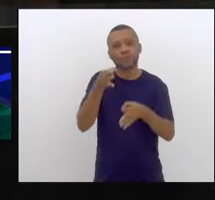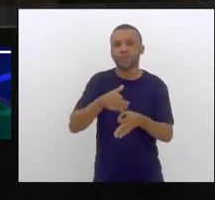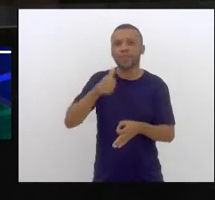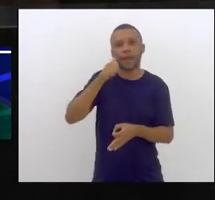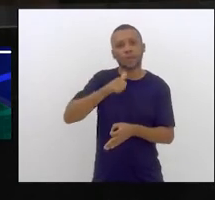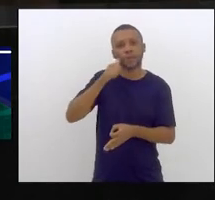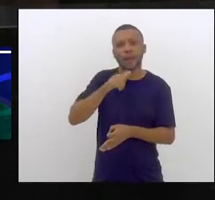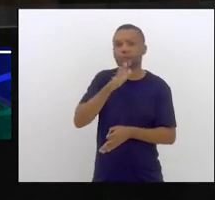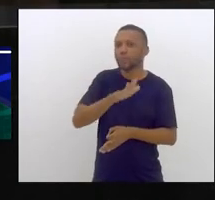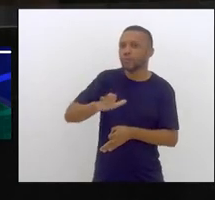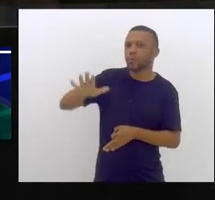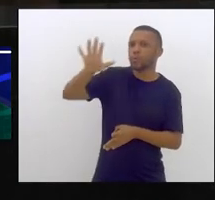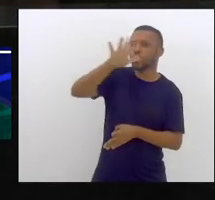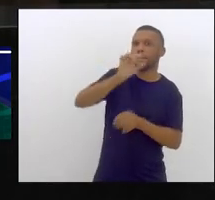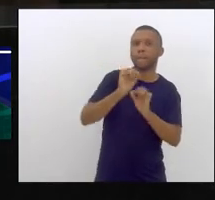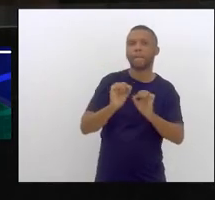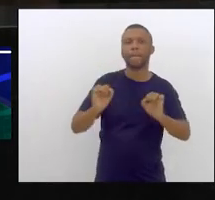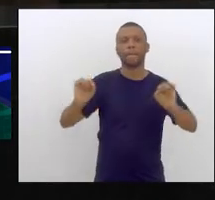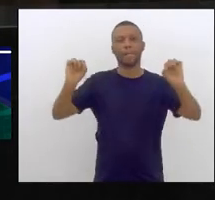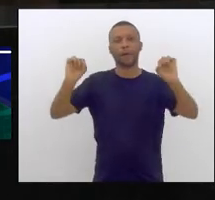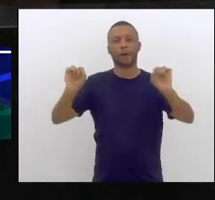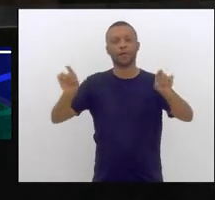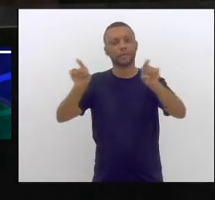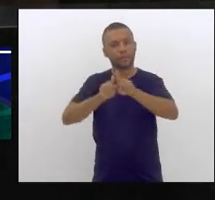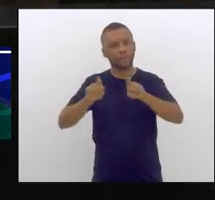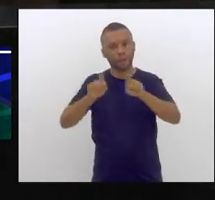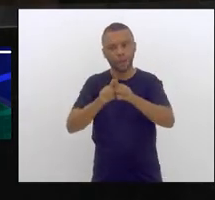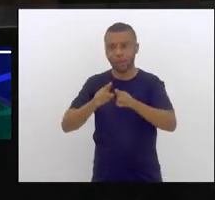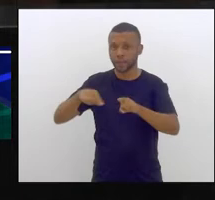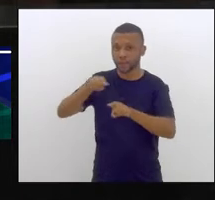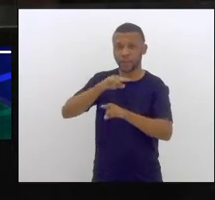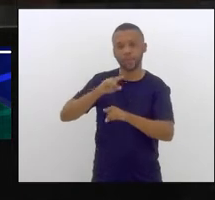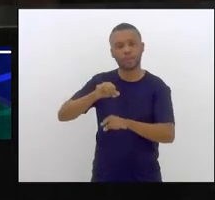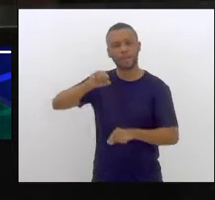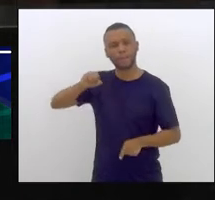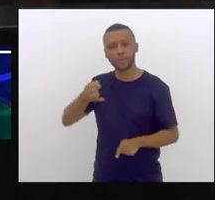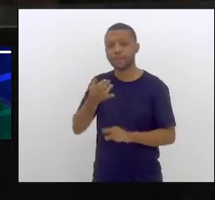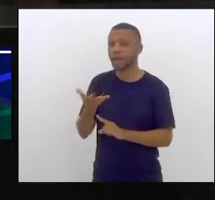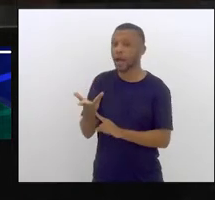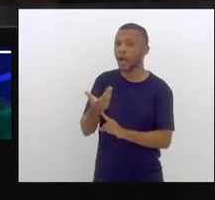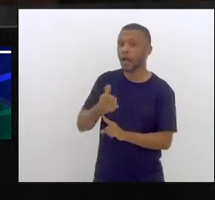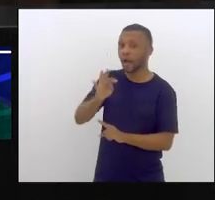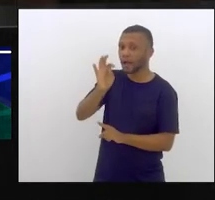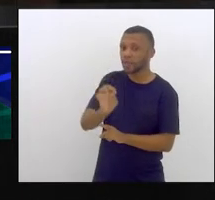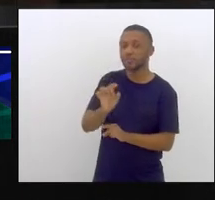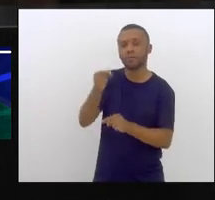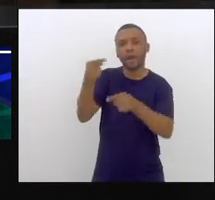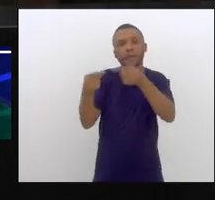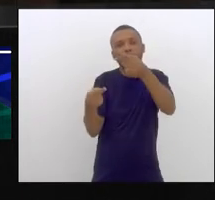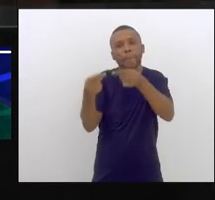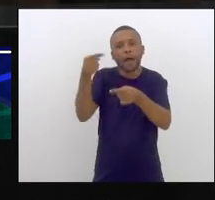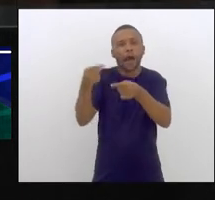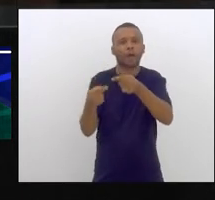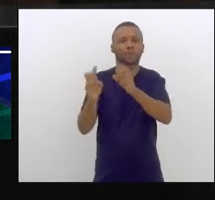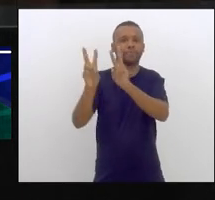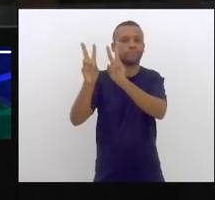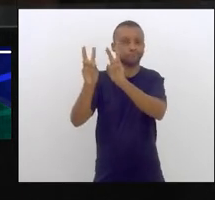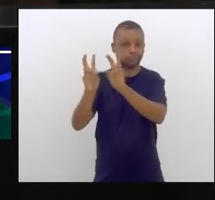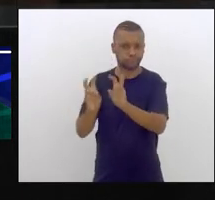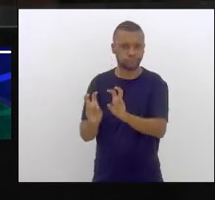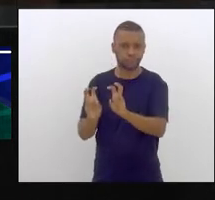fazer justiça àquelas e àqueles que também utilizam da arte para provocar debates que precisam